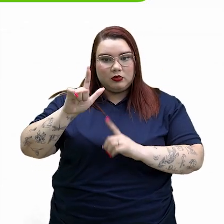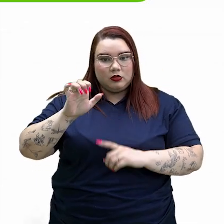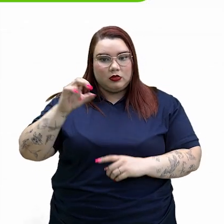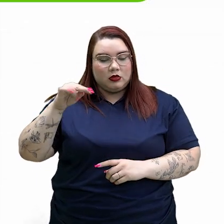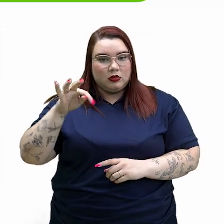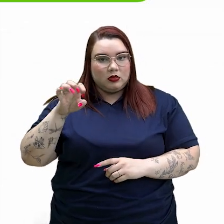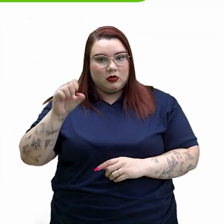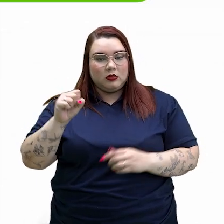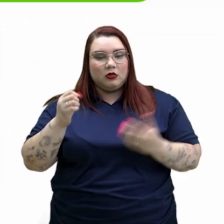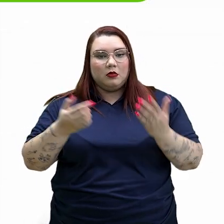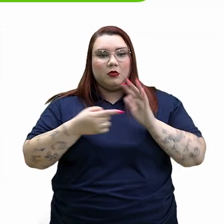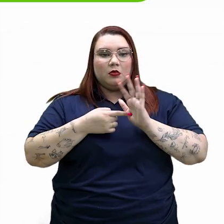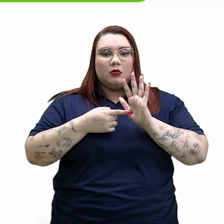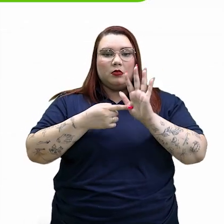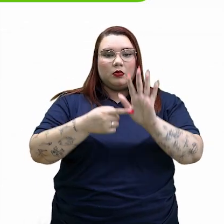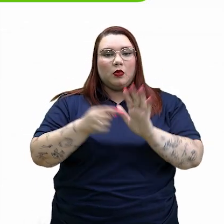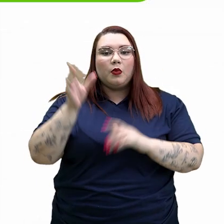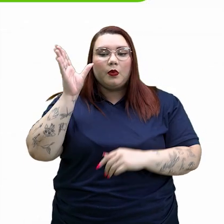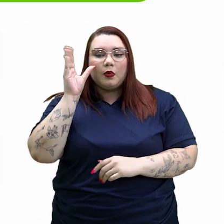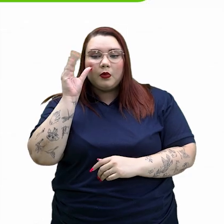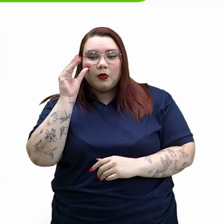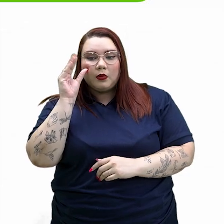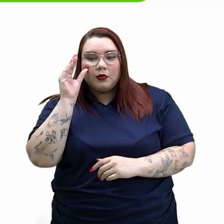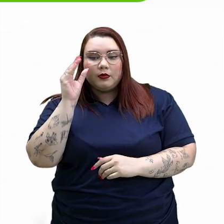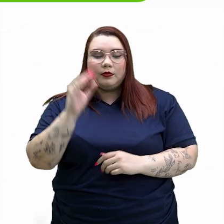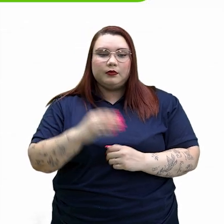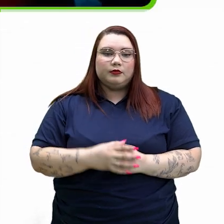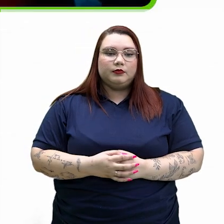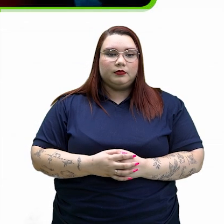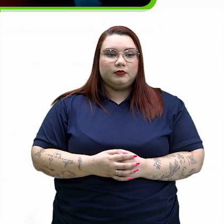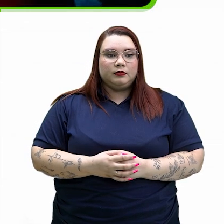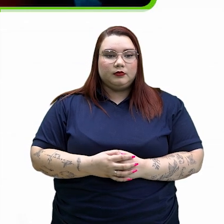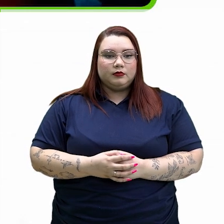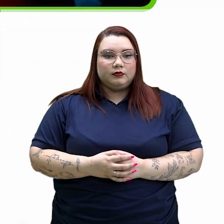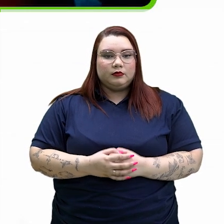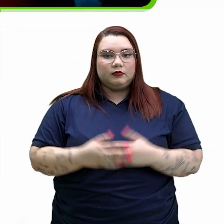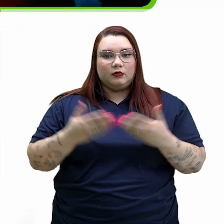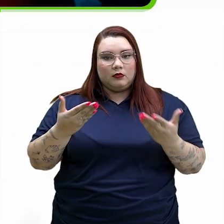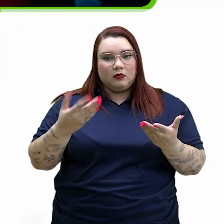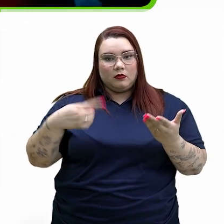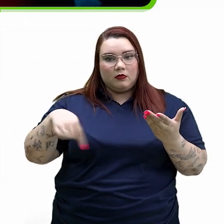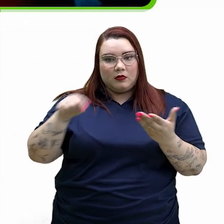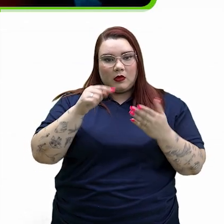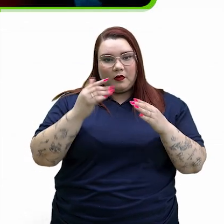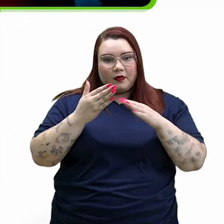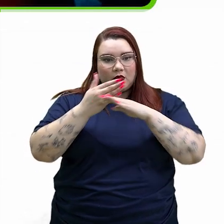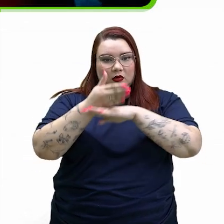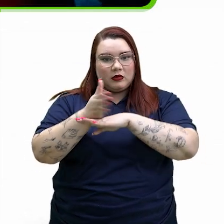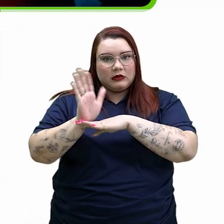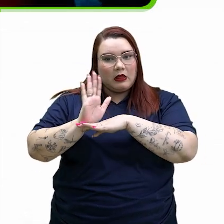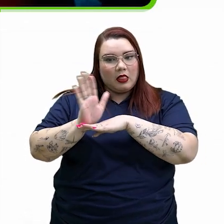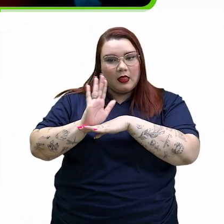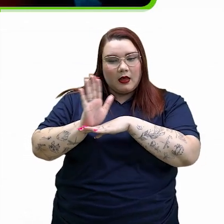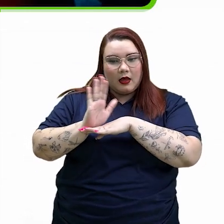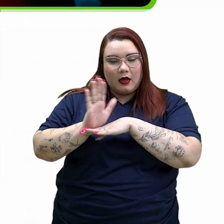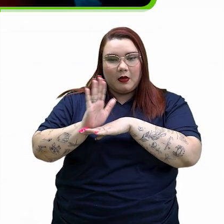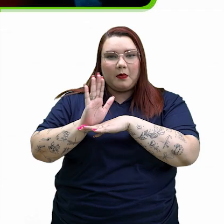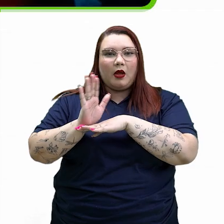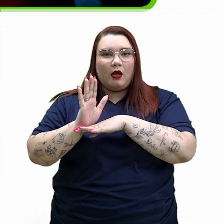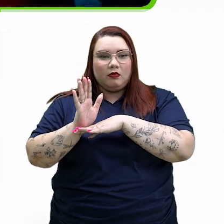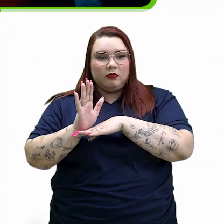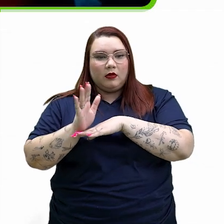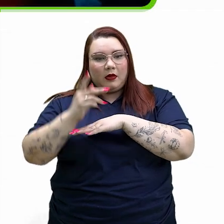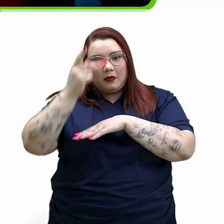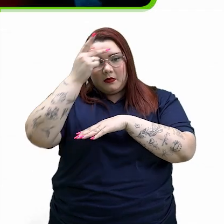trago para vocês uma curiosidade. Quem nunca foi ao cinema, né? Muitas vezes